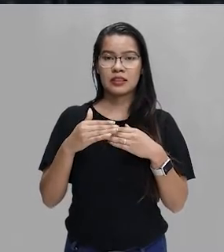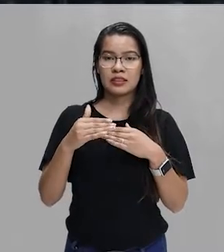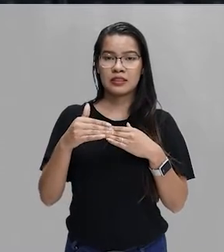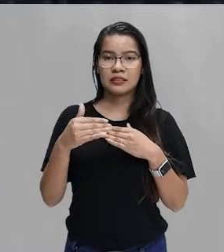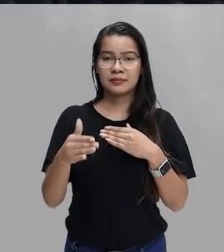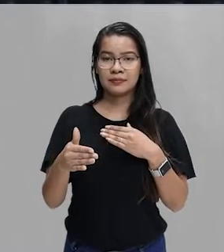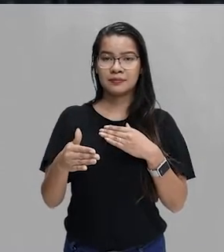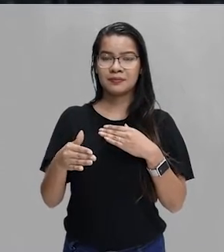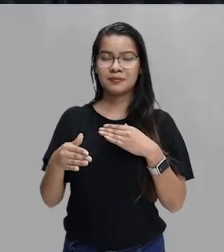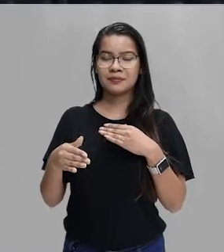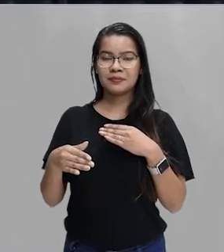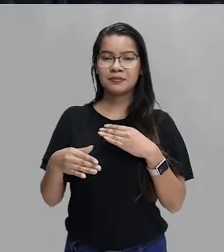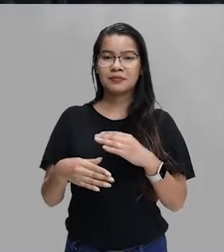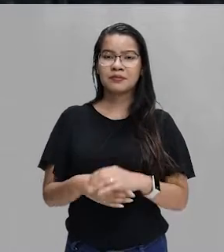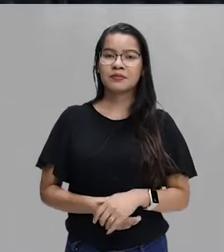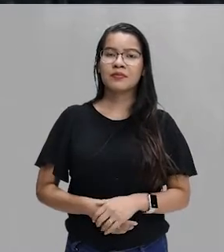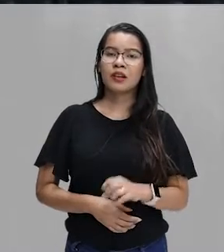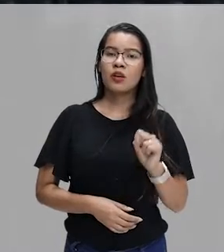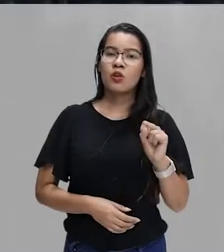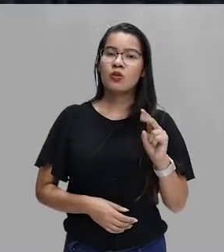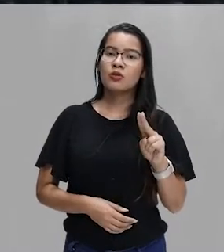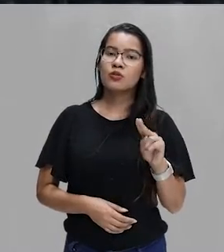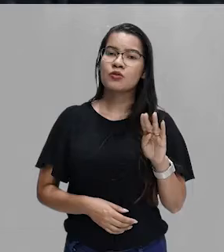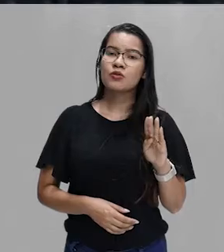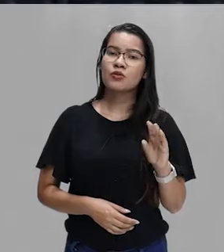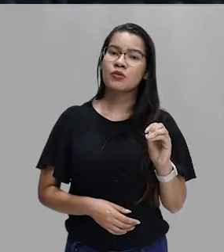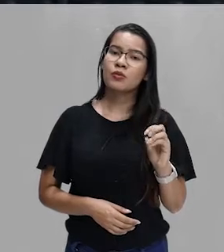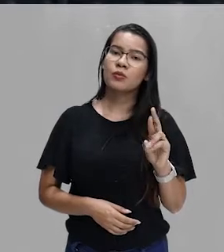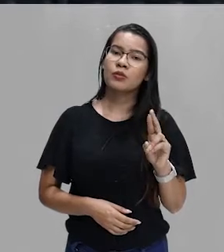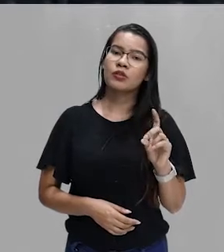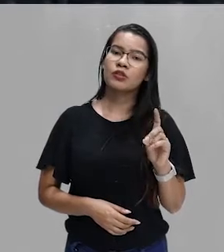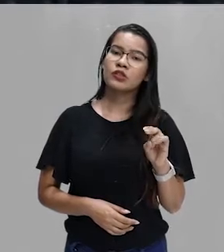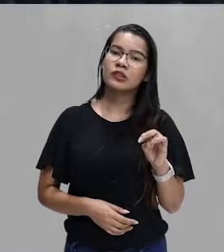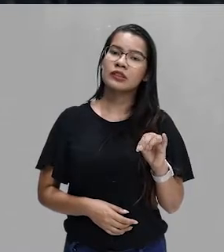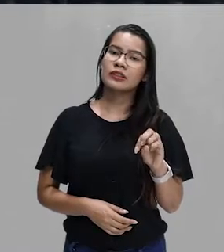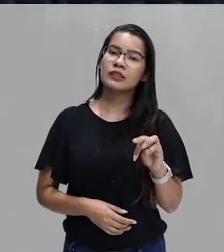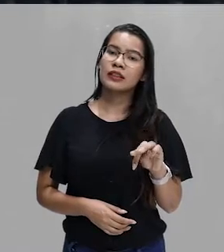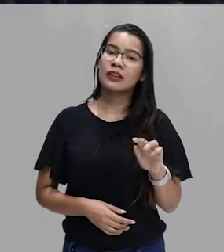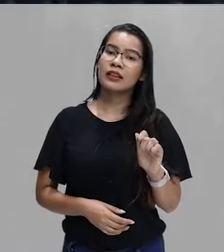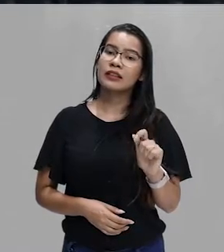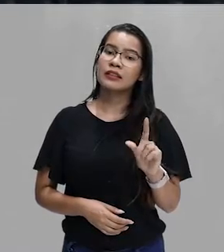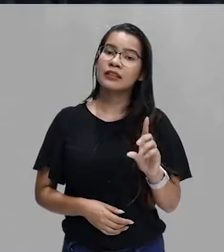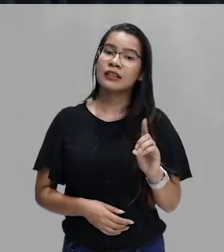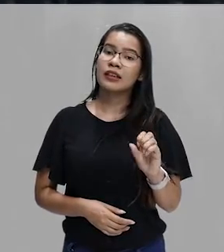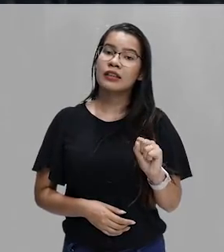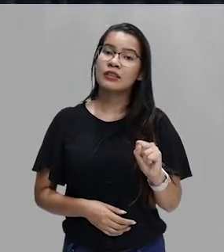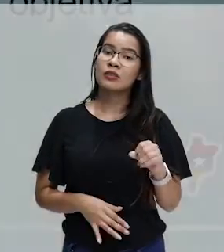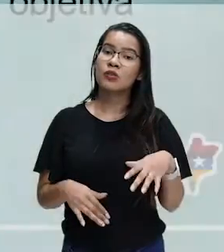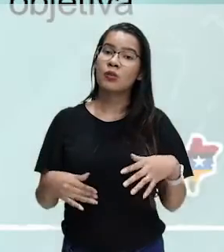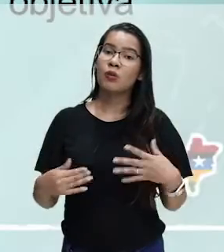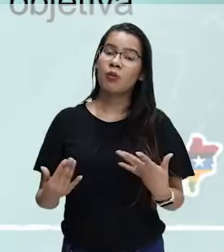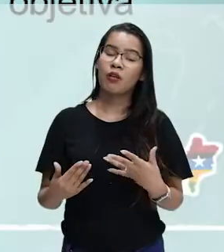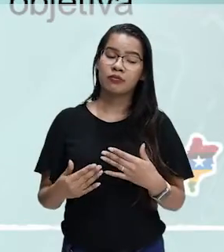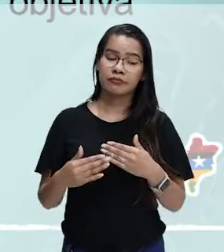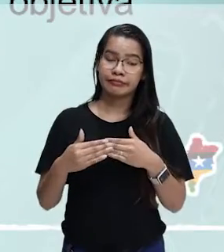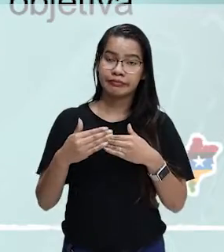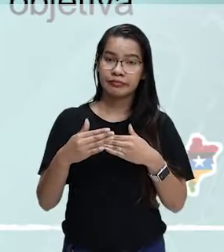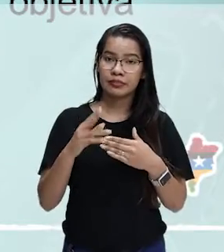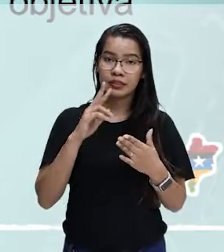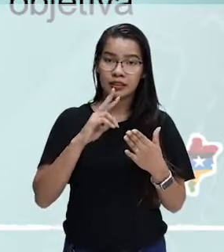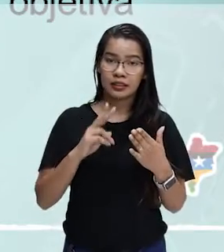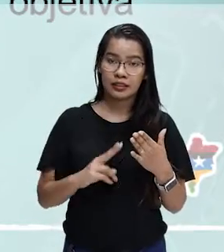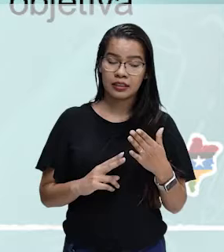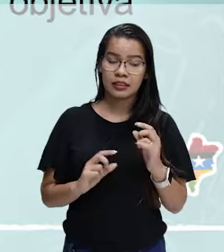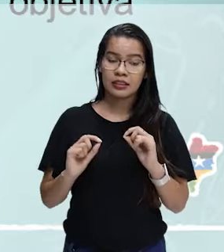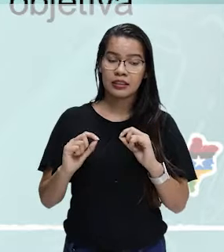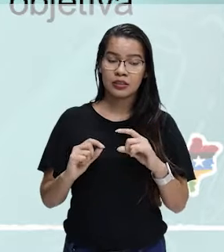seguem são subordinadas, tá? Quais são as orações subordinadas? Acompanhem comigo, ó.